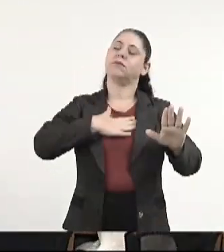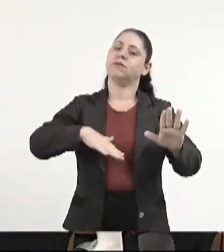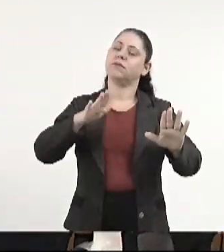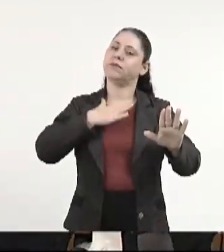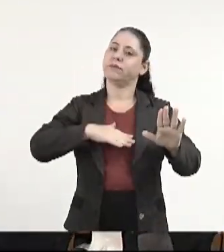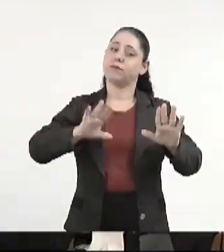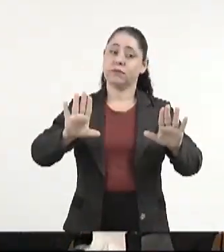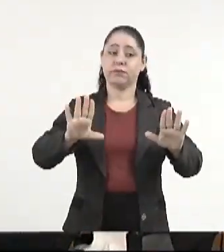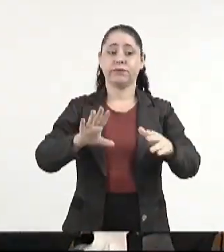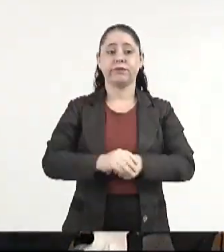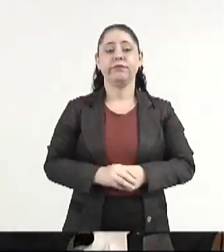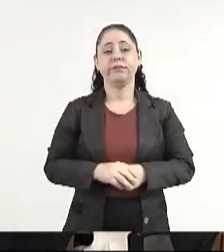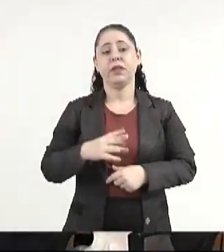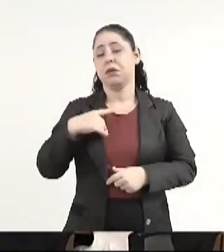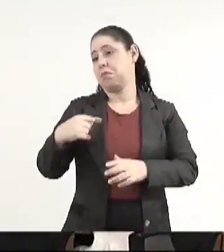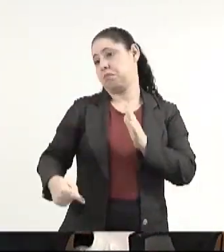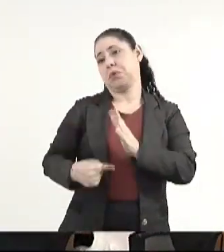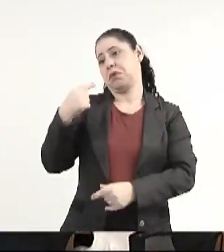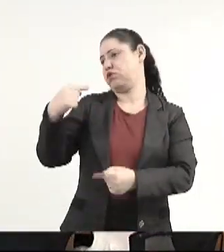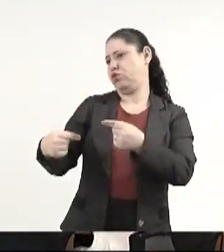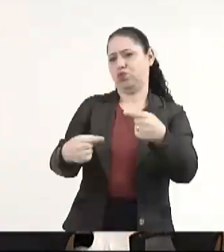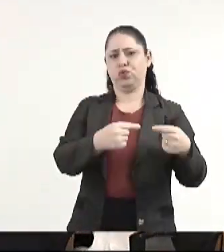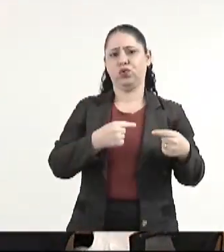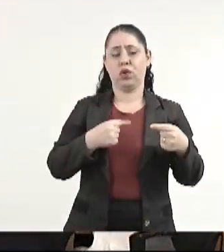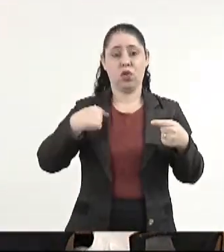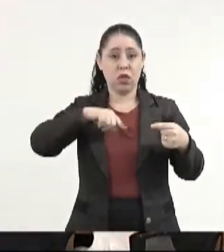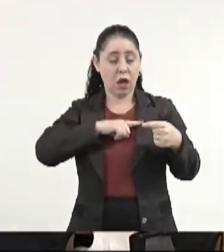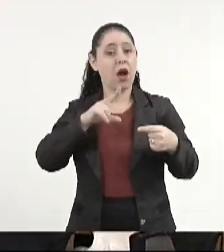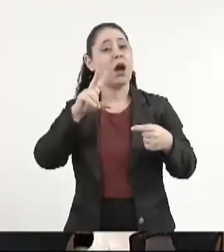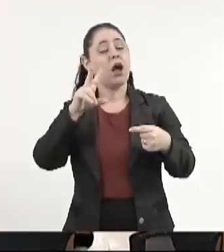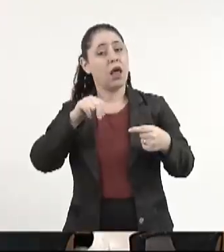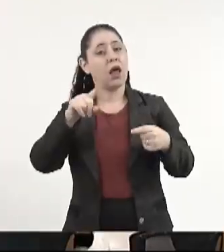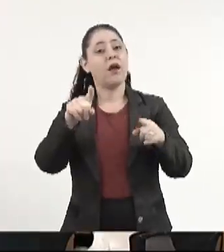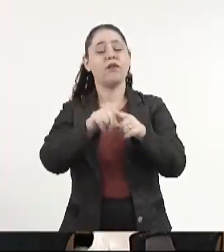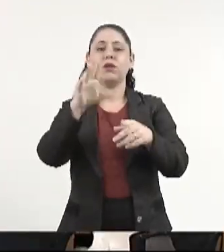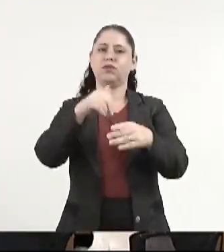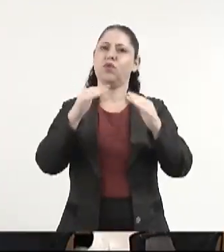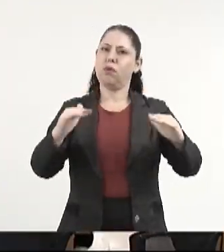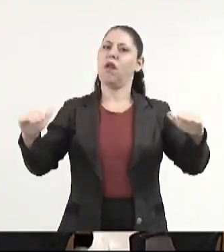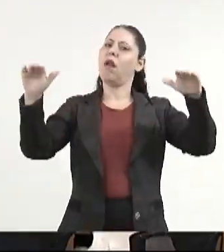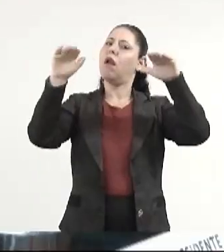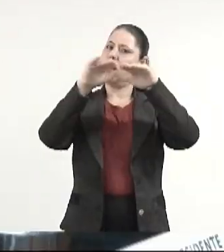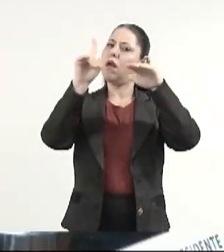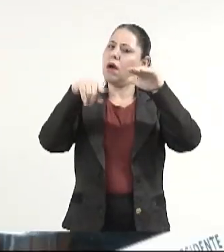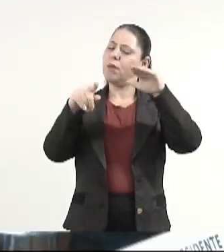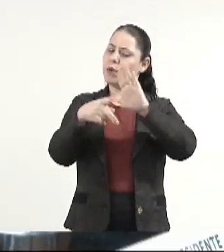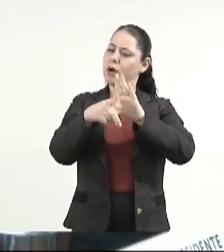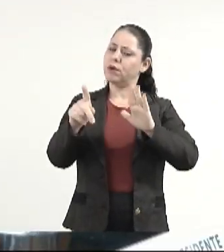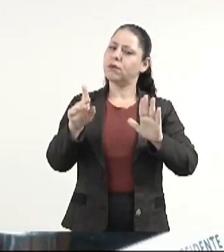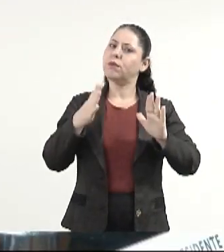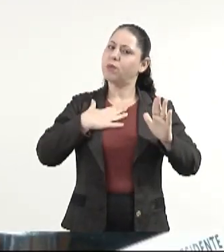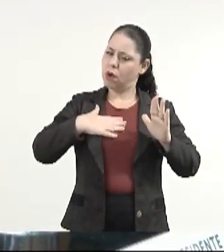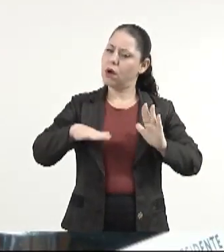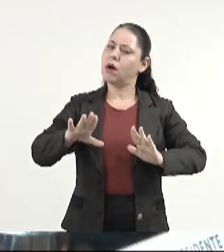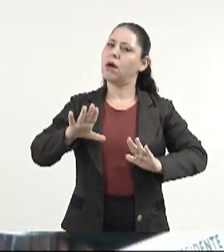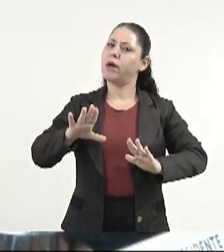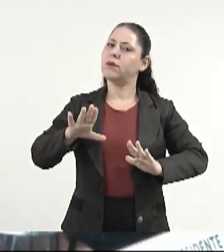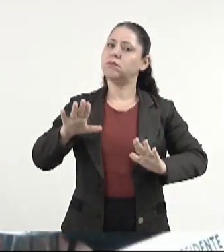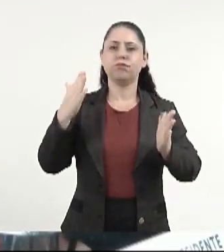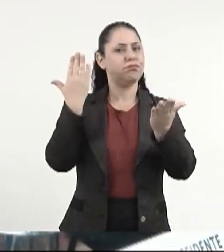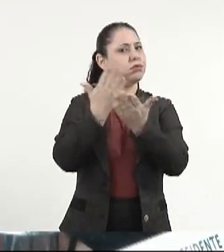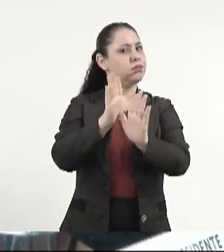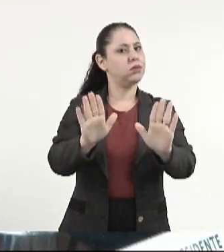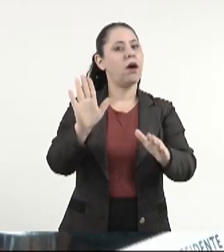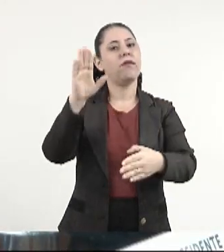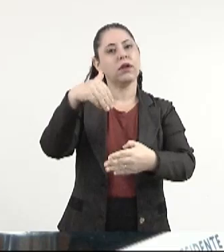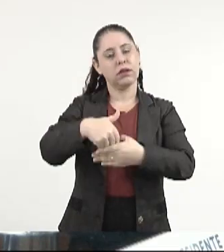que defende professor, que primeiro, defende- nós não estamos em debate. Segundo, nós estamos no alto nível. Vamos procurar manter. Está